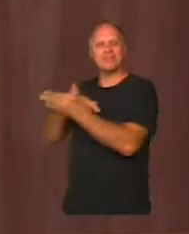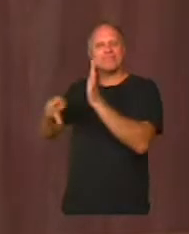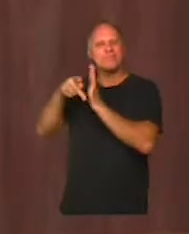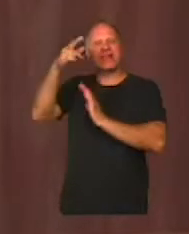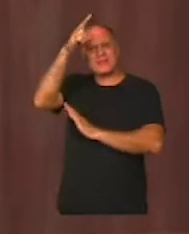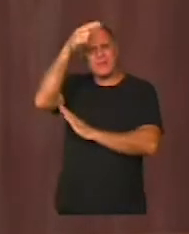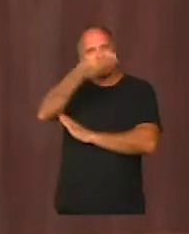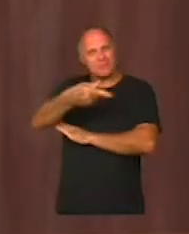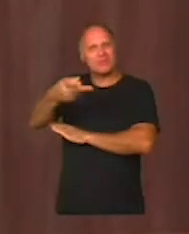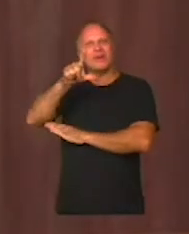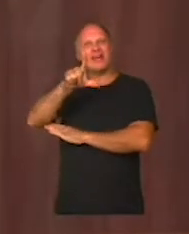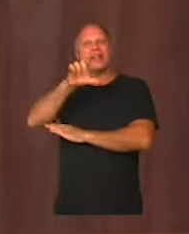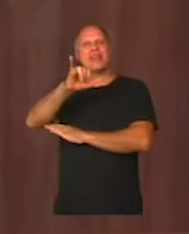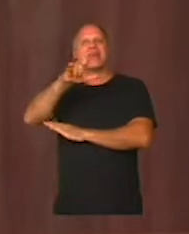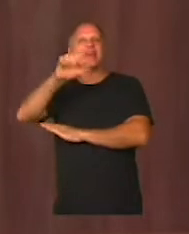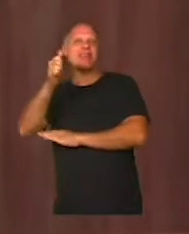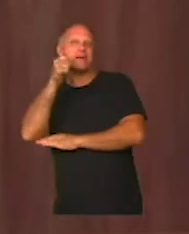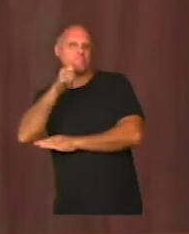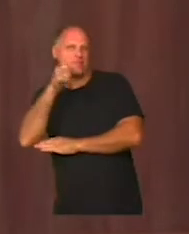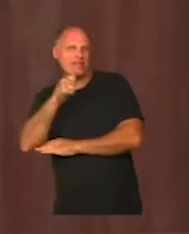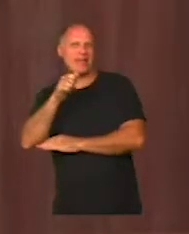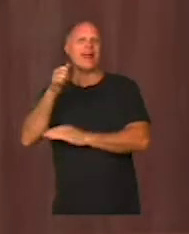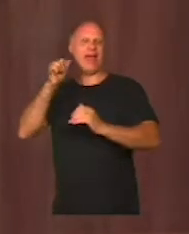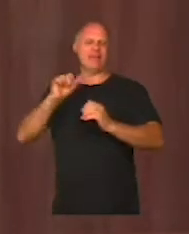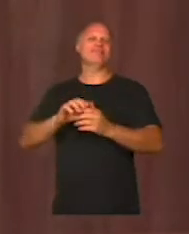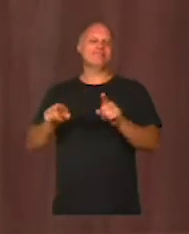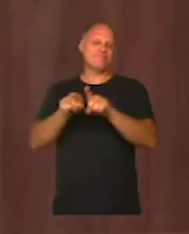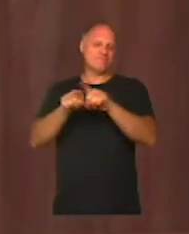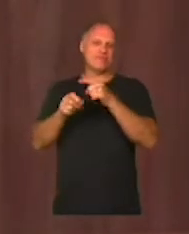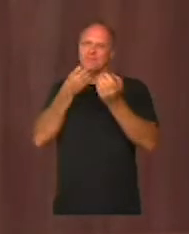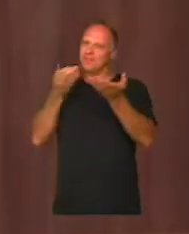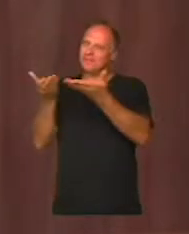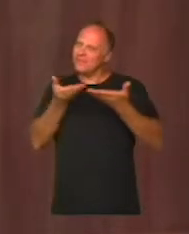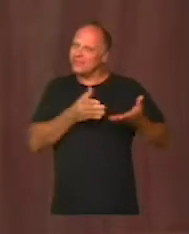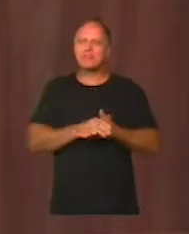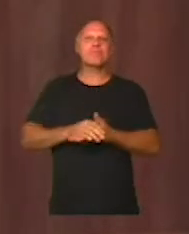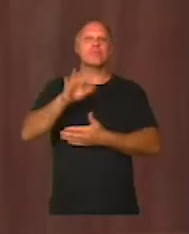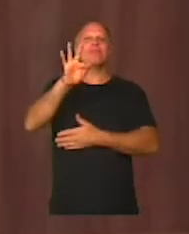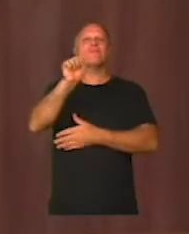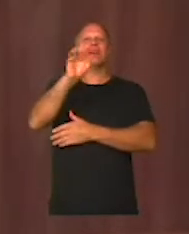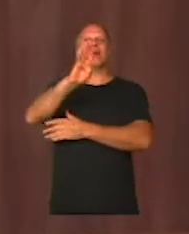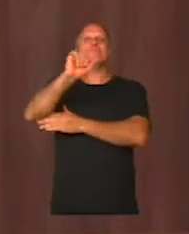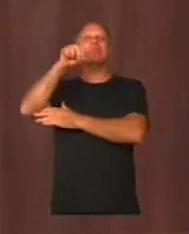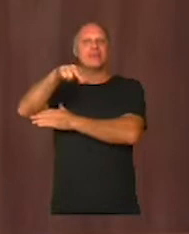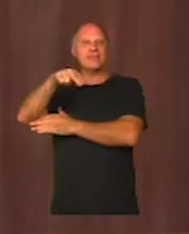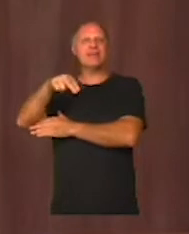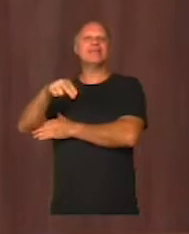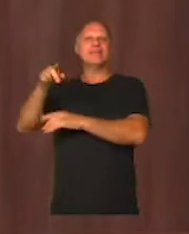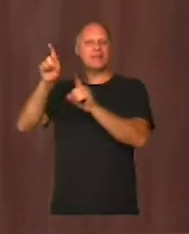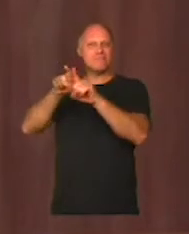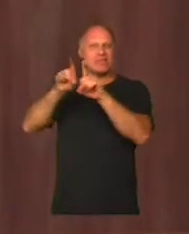região. Leila Oliveira, atriz. Seja bem-vinda, Leila. Obrigada. E o Fabián Abud, diretor